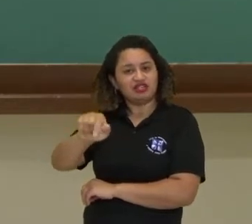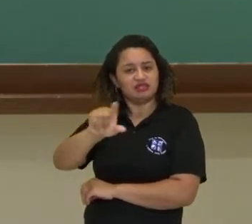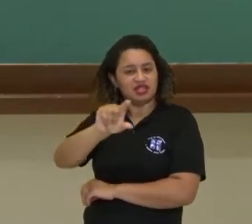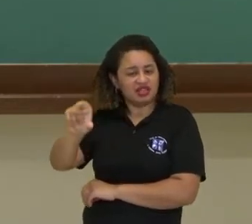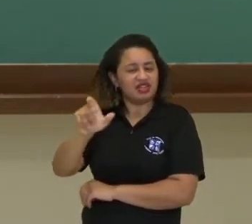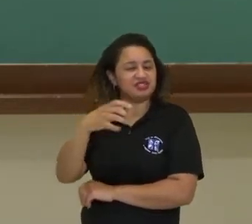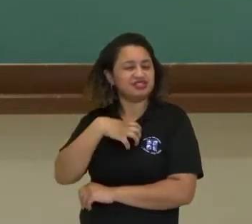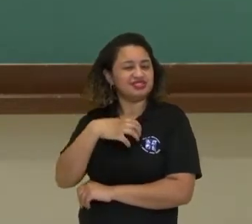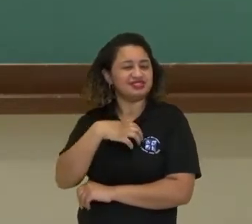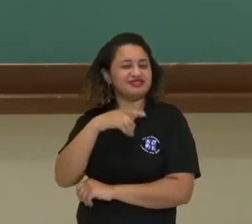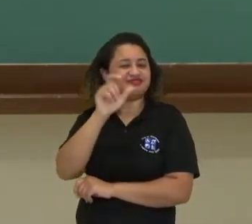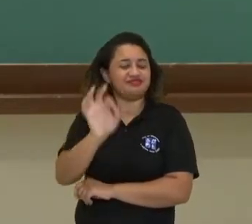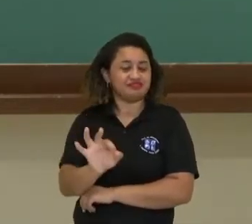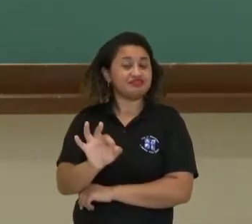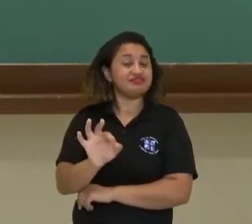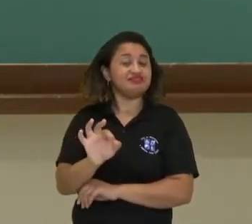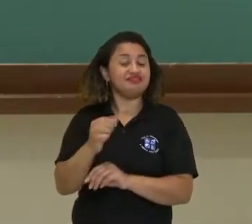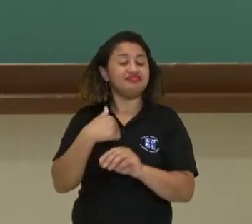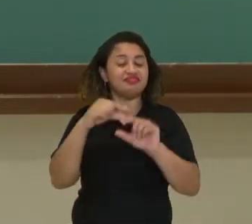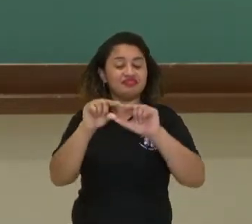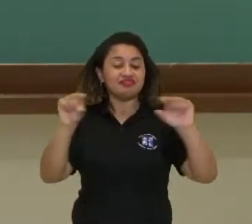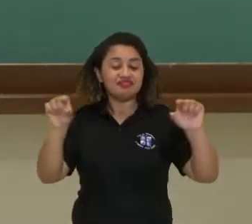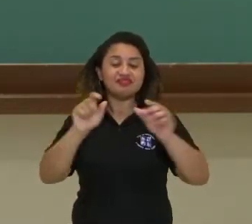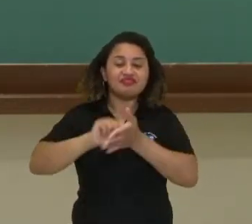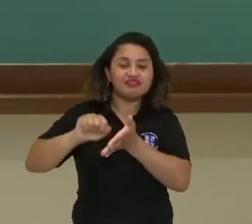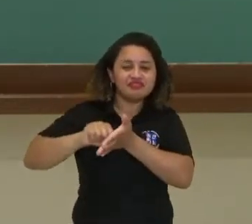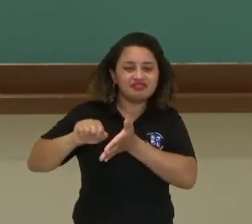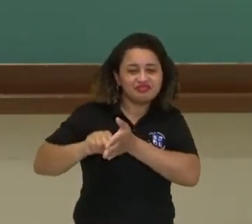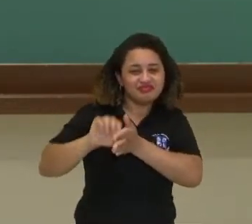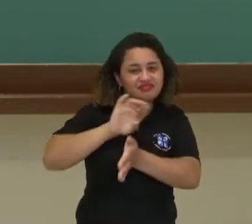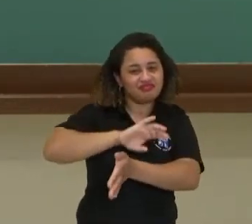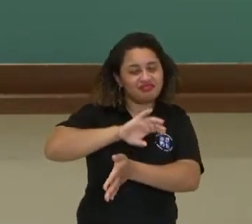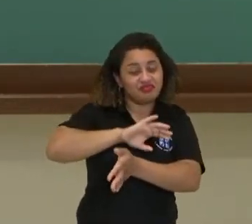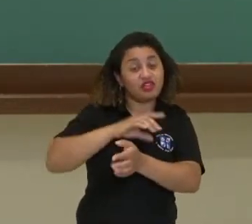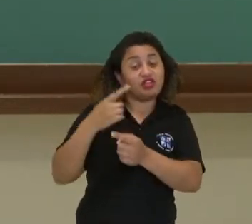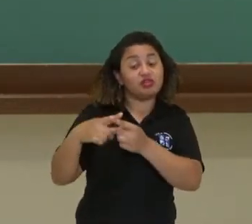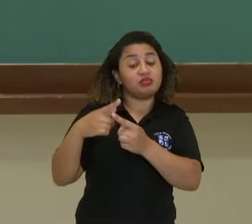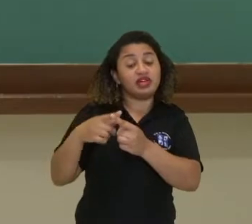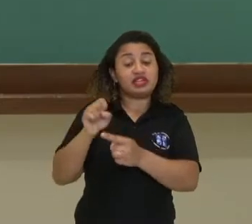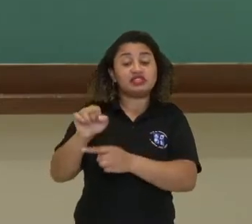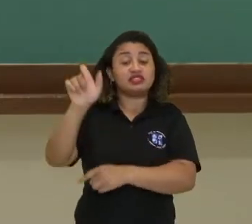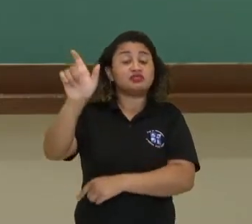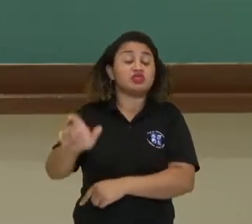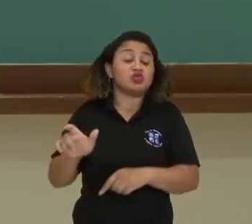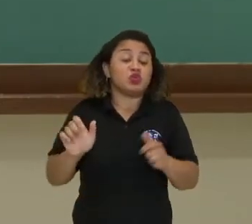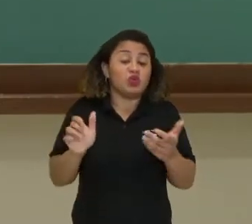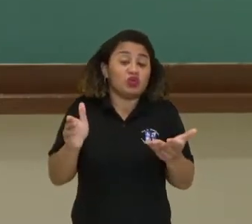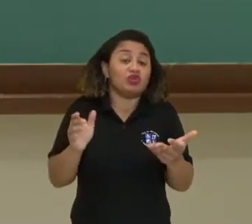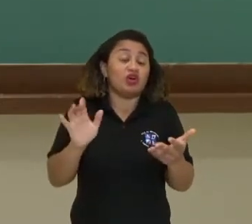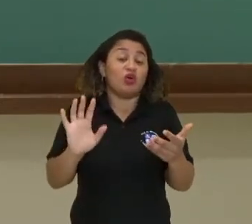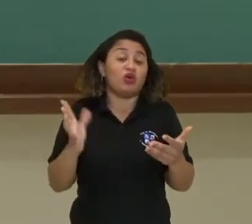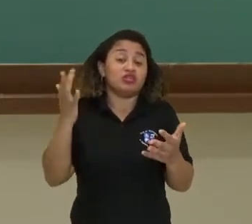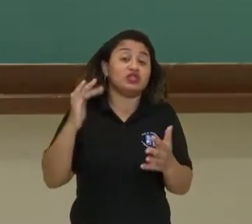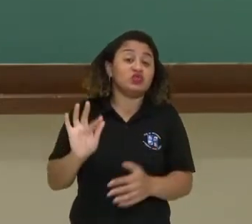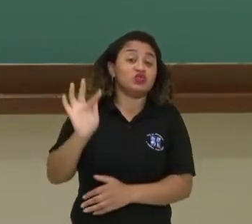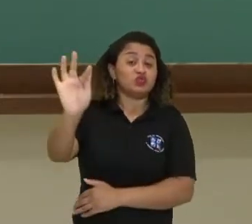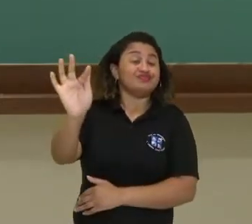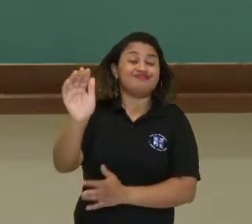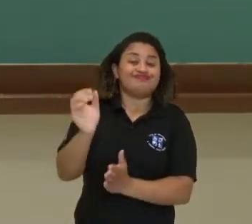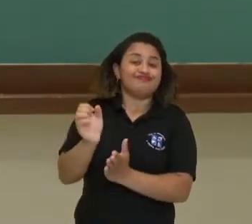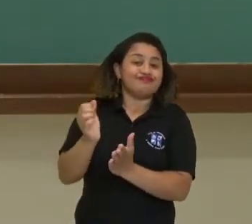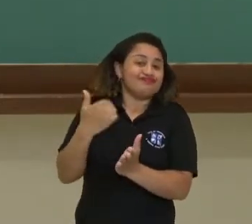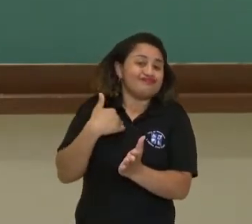pessoas que você os ama para que quando essas pessoas não estiverem mais na sua vida você não se